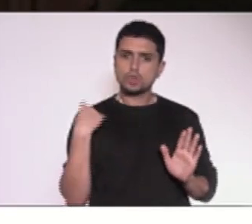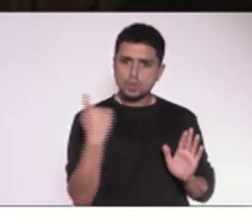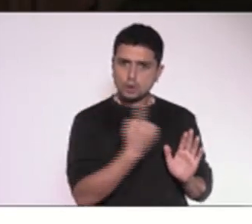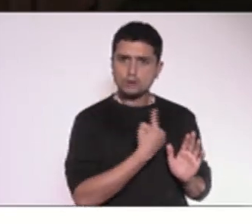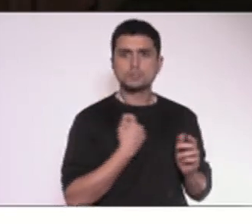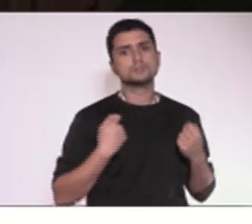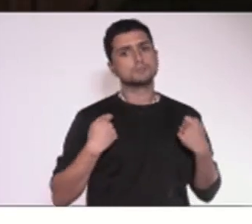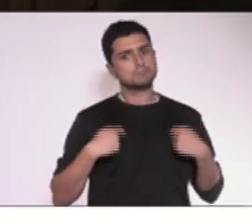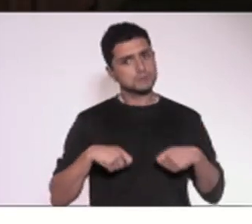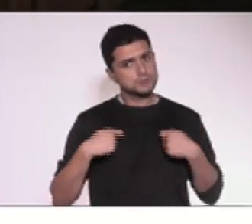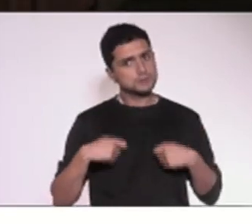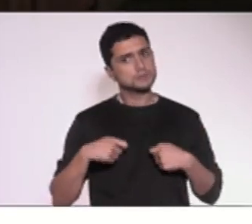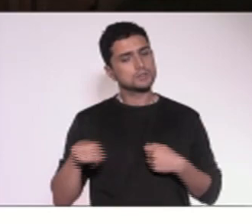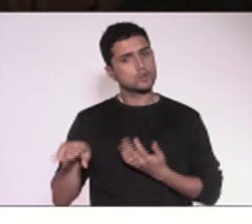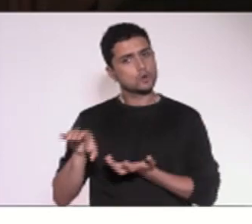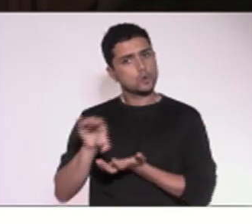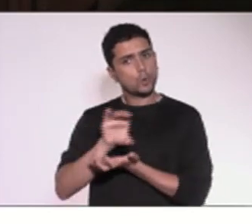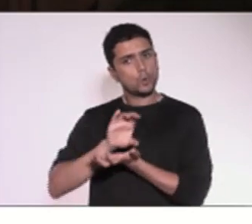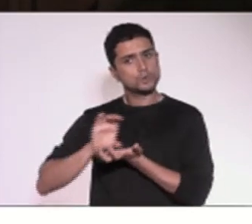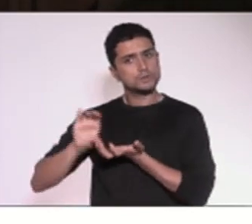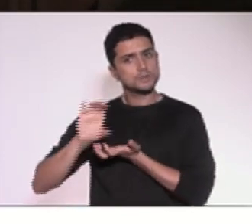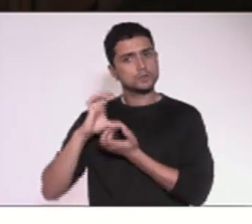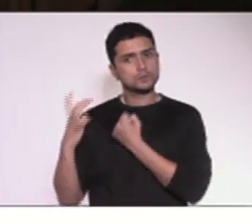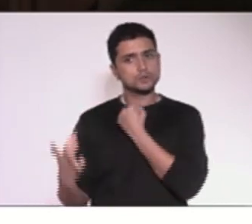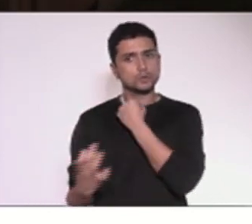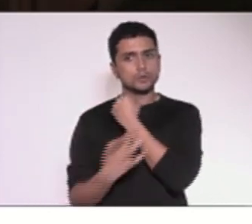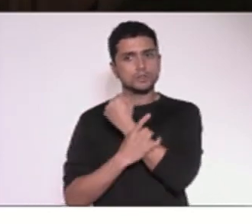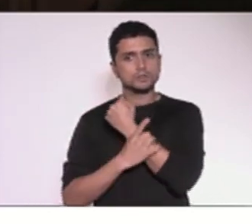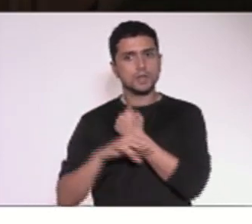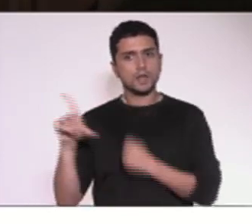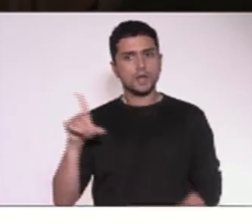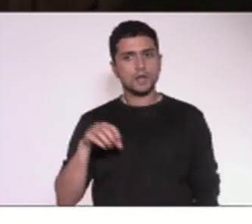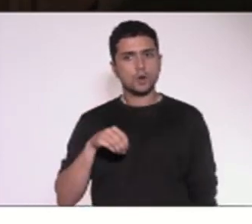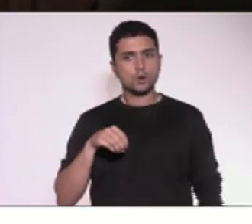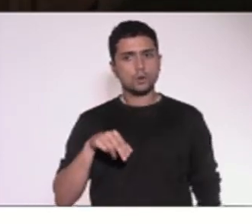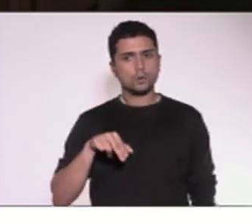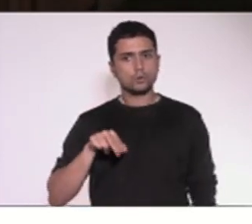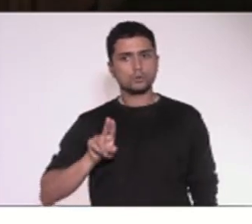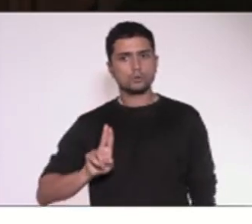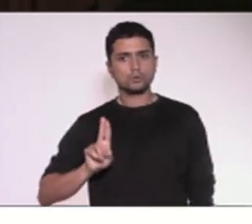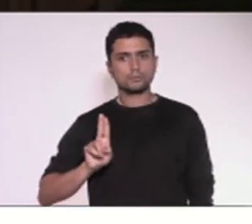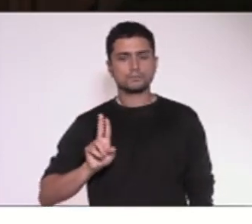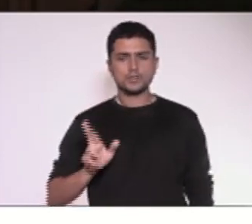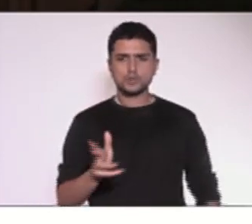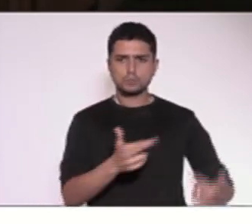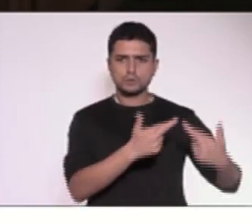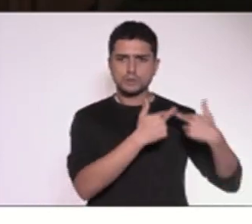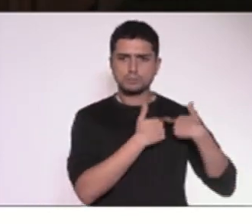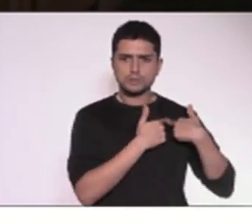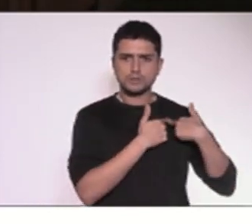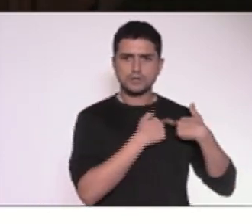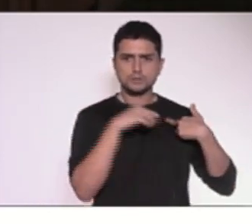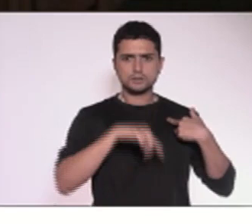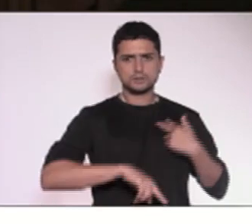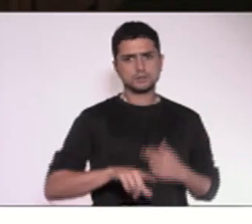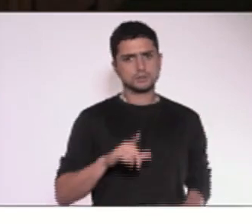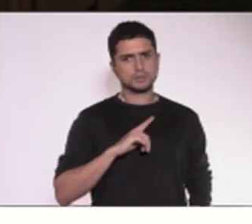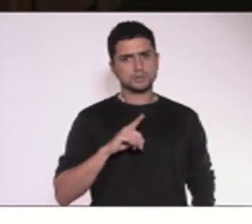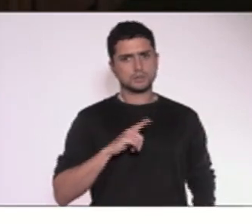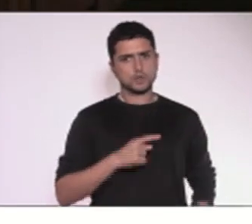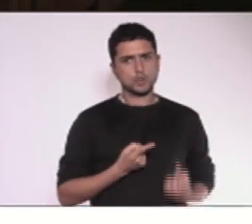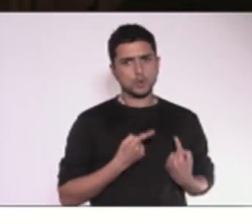ao Conselho de Segurança da ONU a mesma responsabilidade que temos de enfrentar o